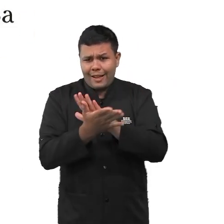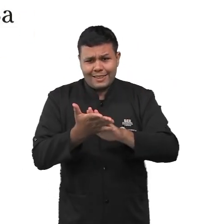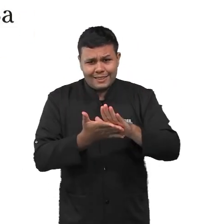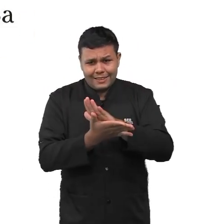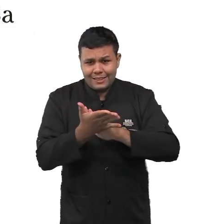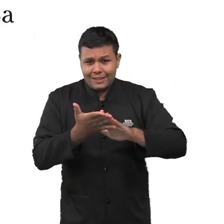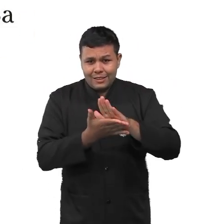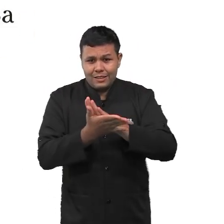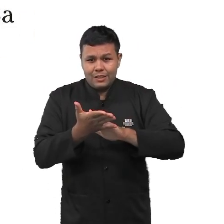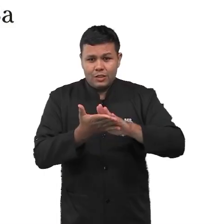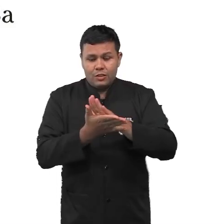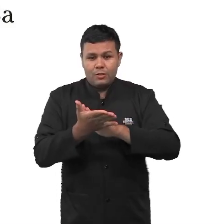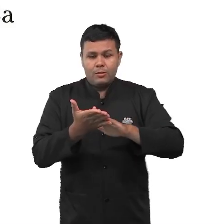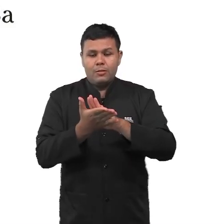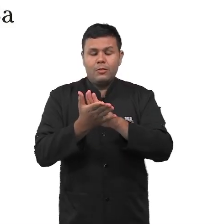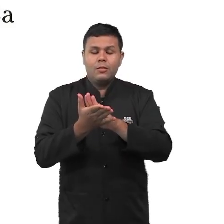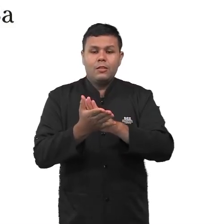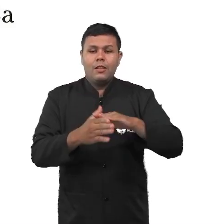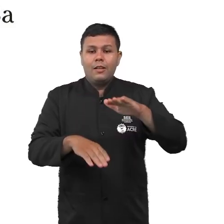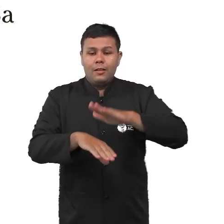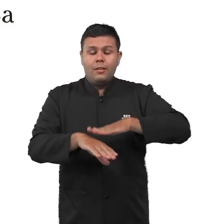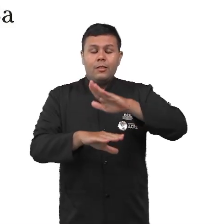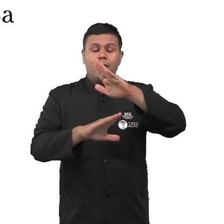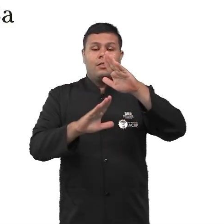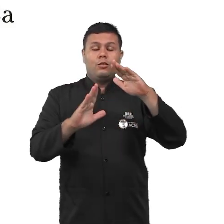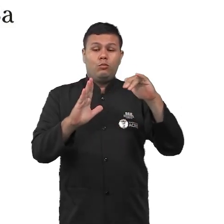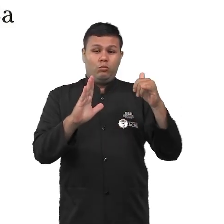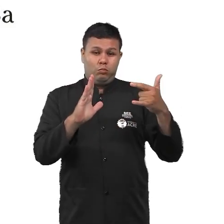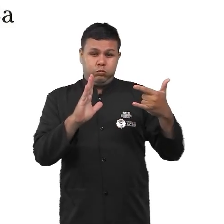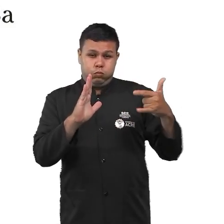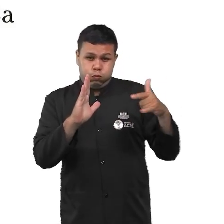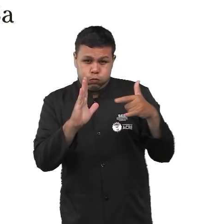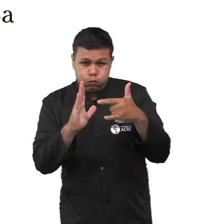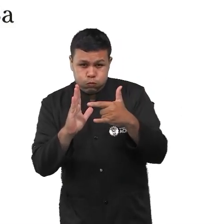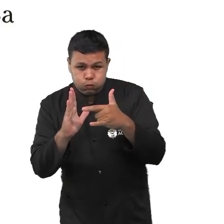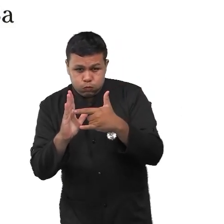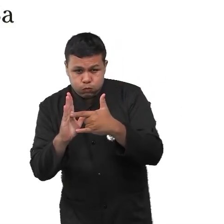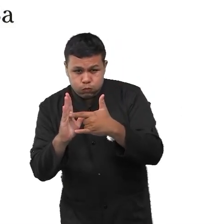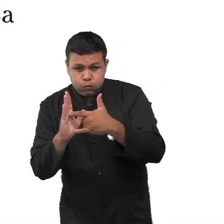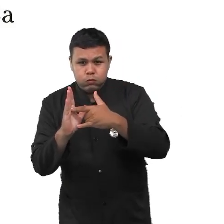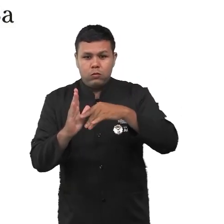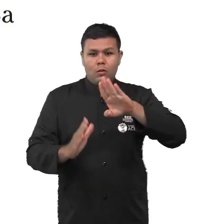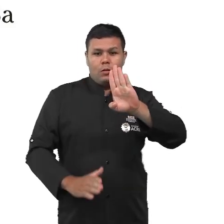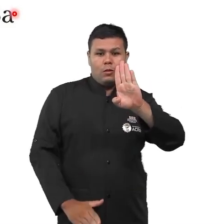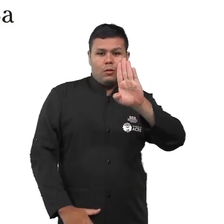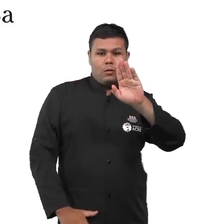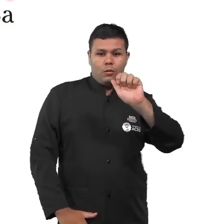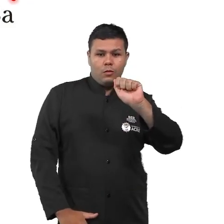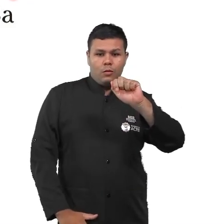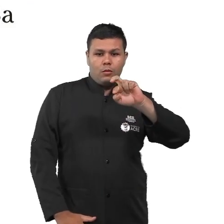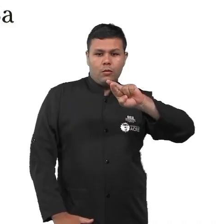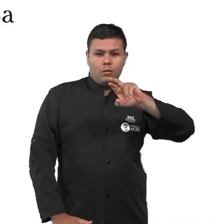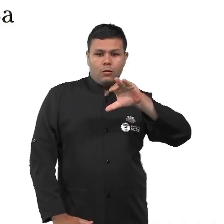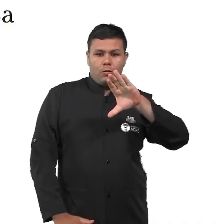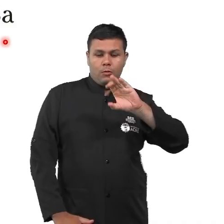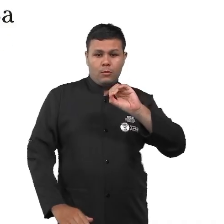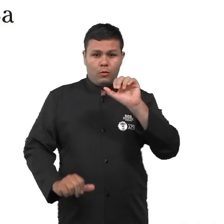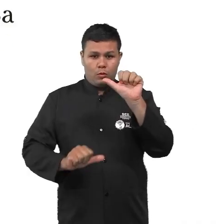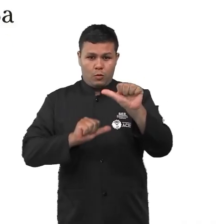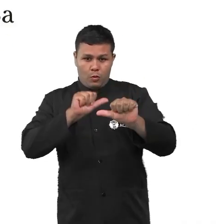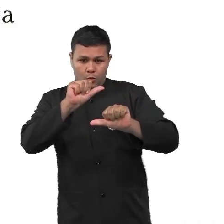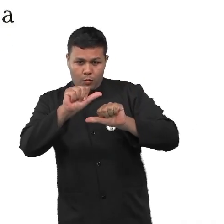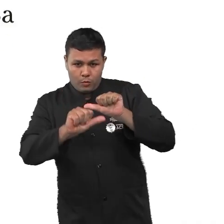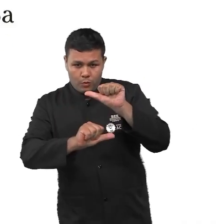ele só fica mais energizado, ele fica mais radioativo, onde o bário se converte em